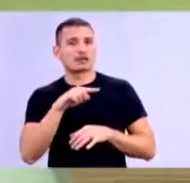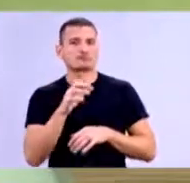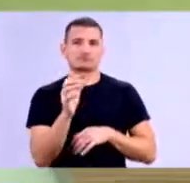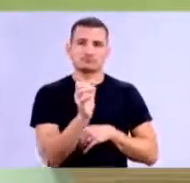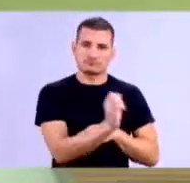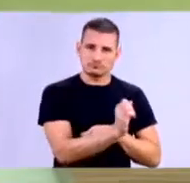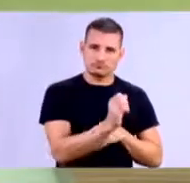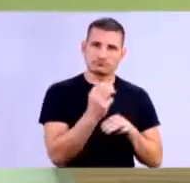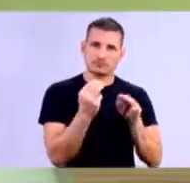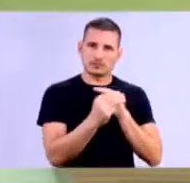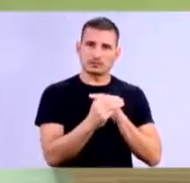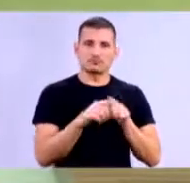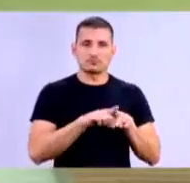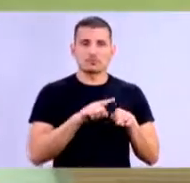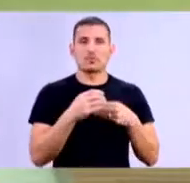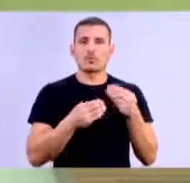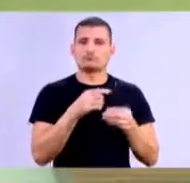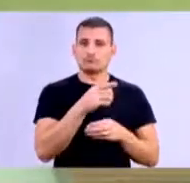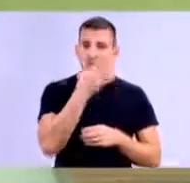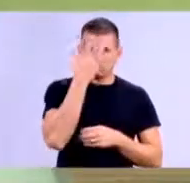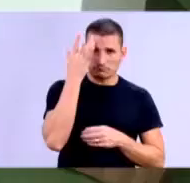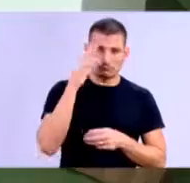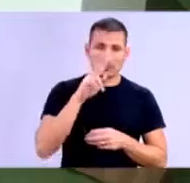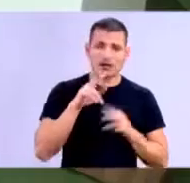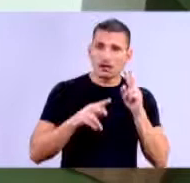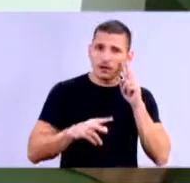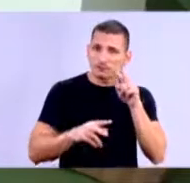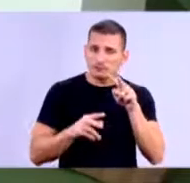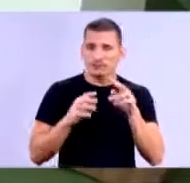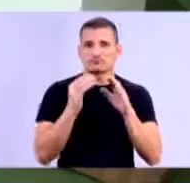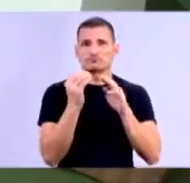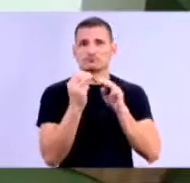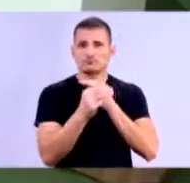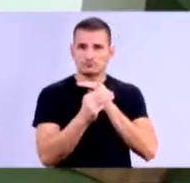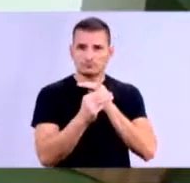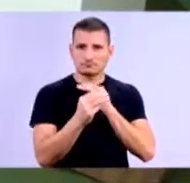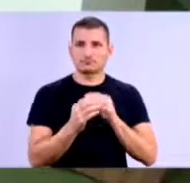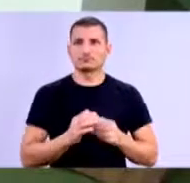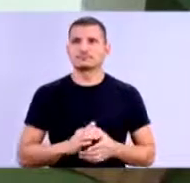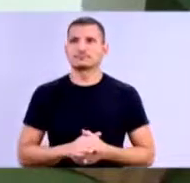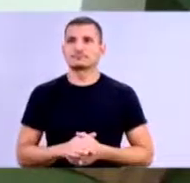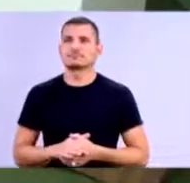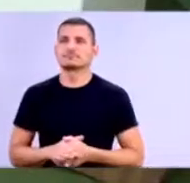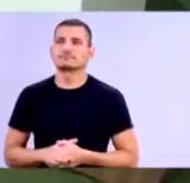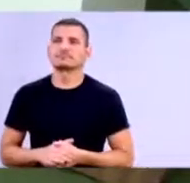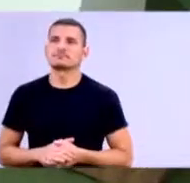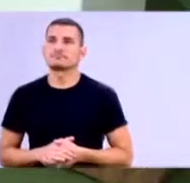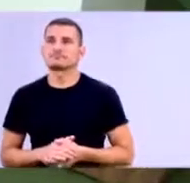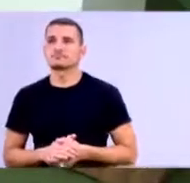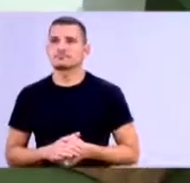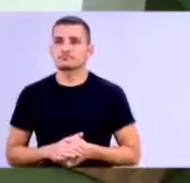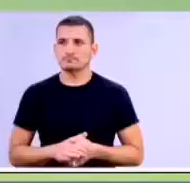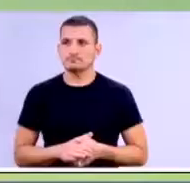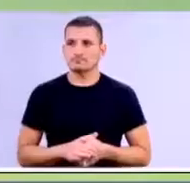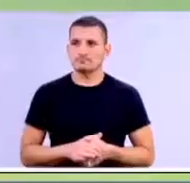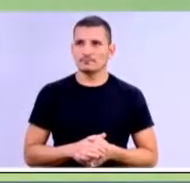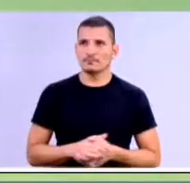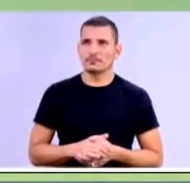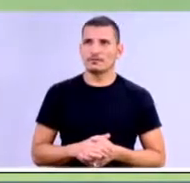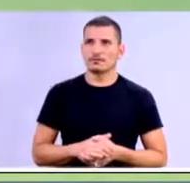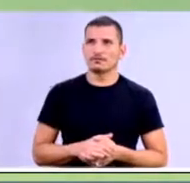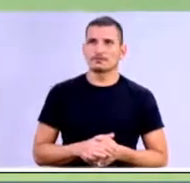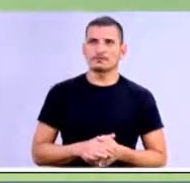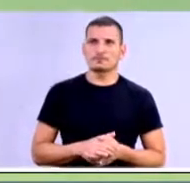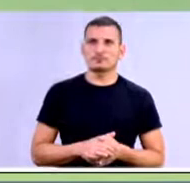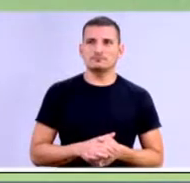que forma vai receber. Isso mesmo. Para concluir essa parte da teleaula, preciso te dizer, olha só,